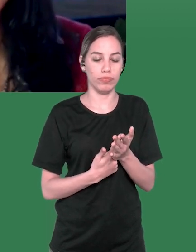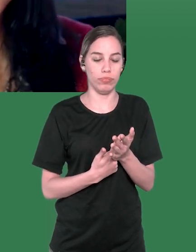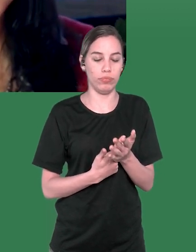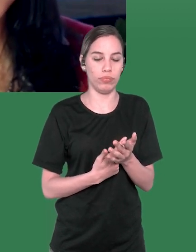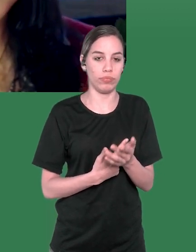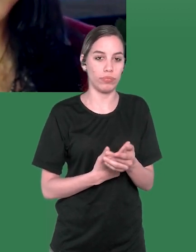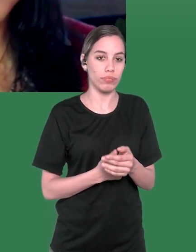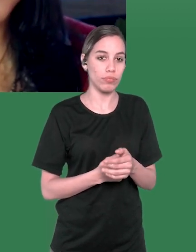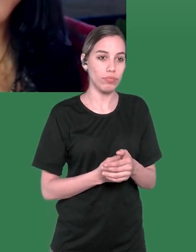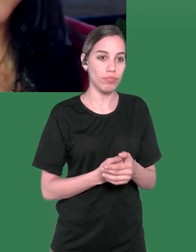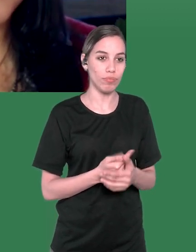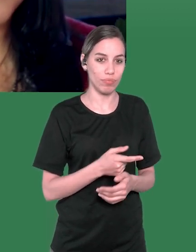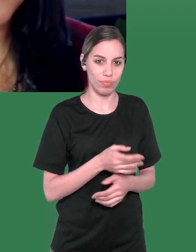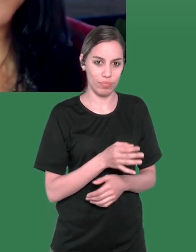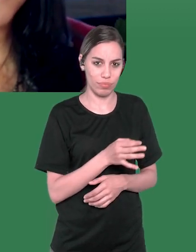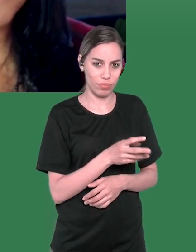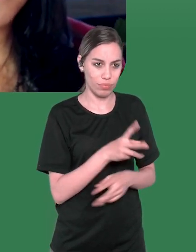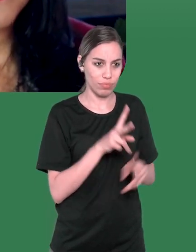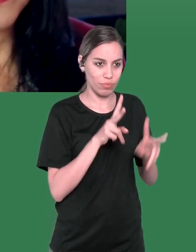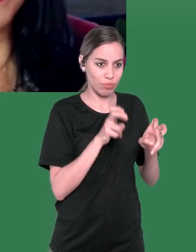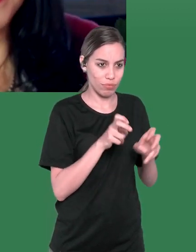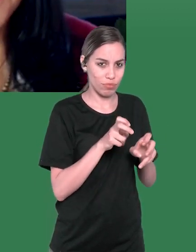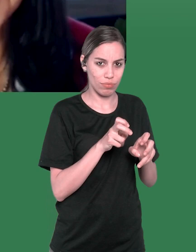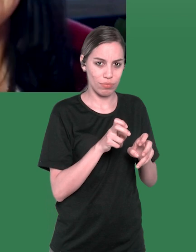essa temática, né, Marista?